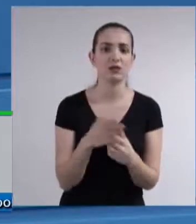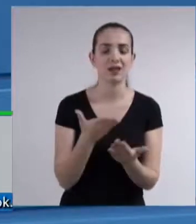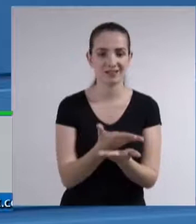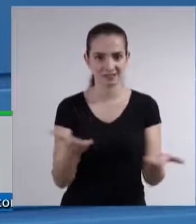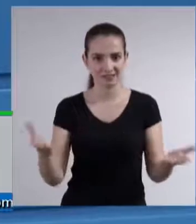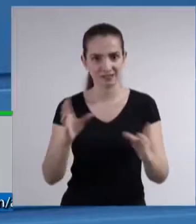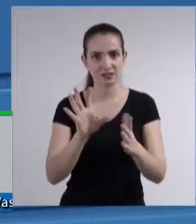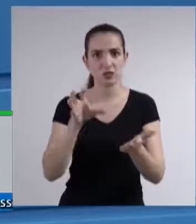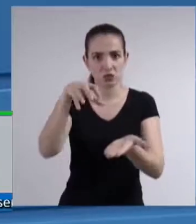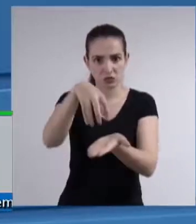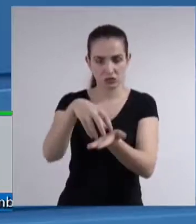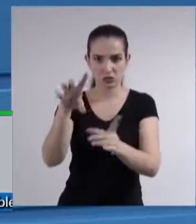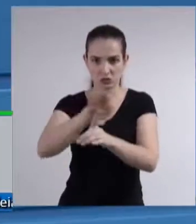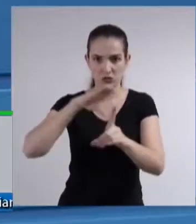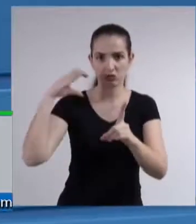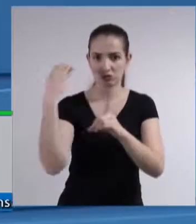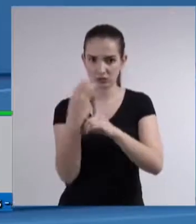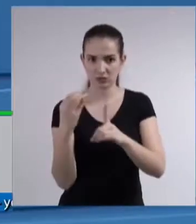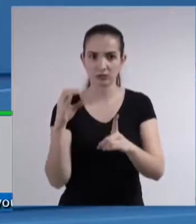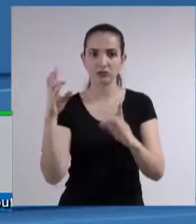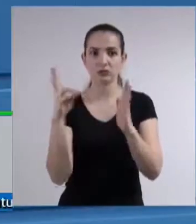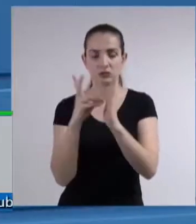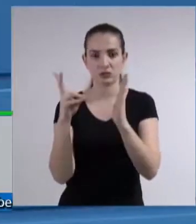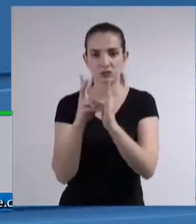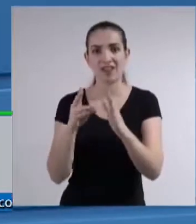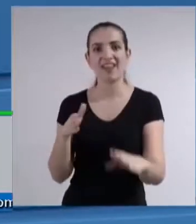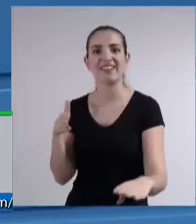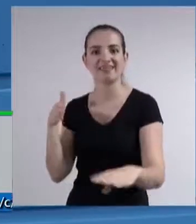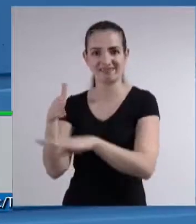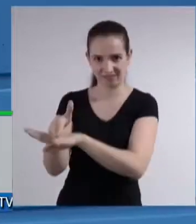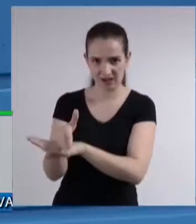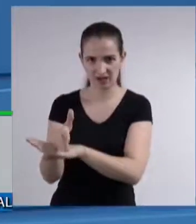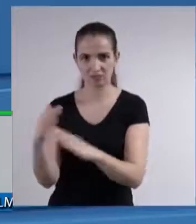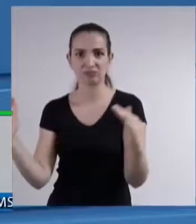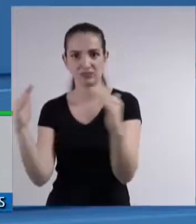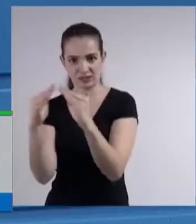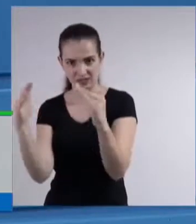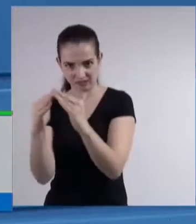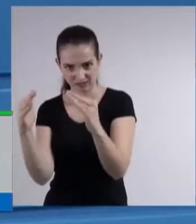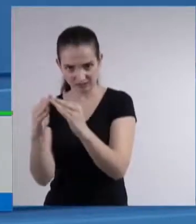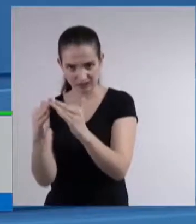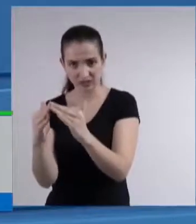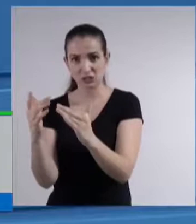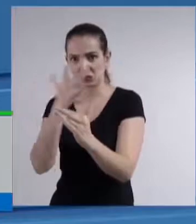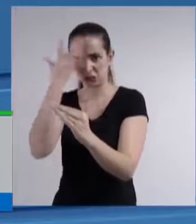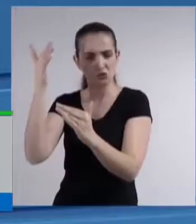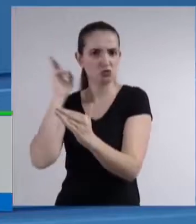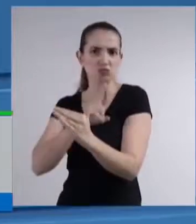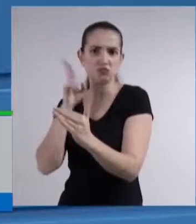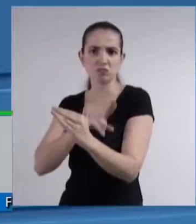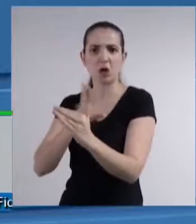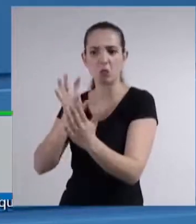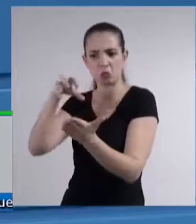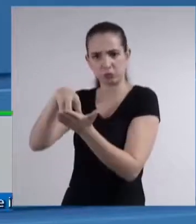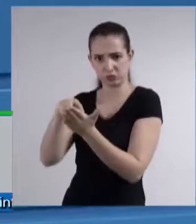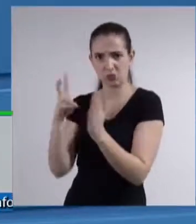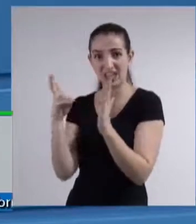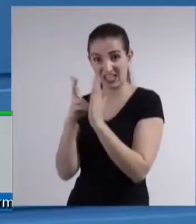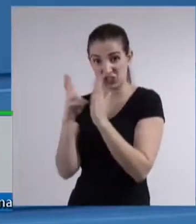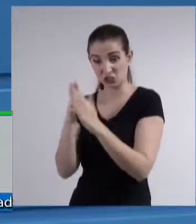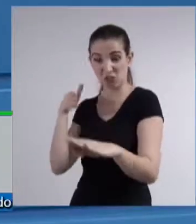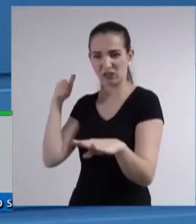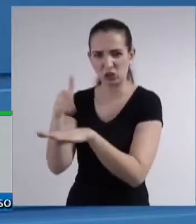quebraram os móveis, depredaram e expulsaram os seus moradores. Nós estamos vivendo um estado do caos e da